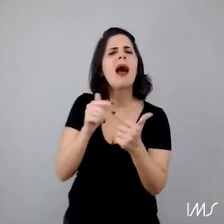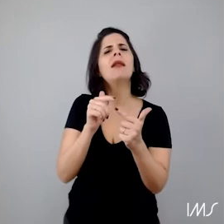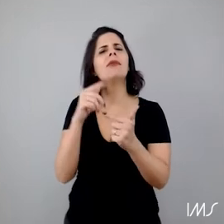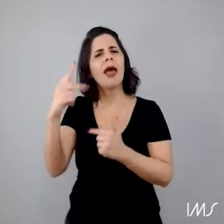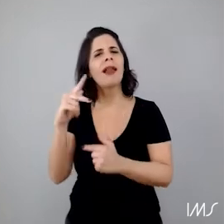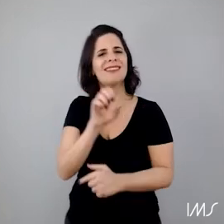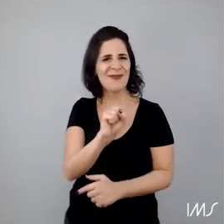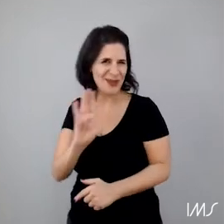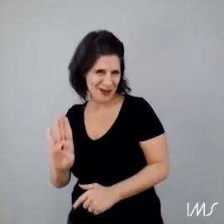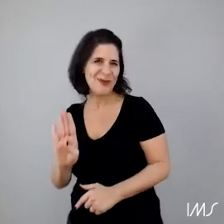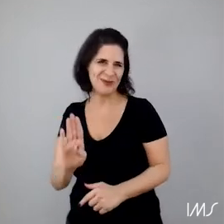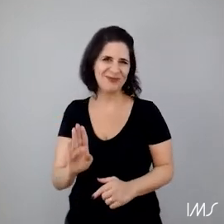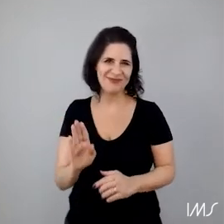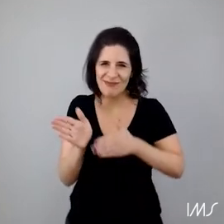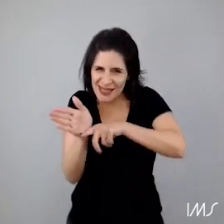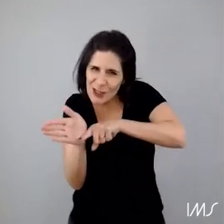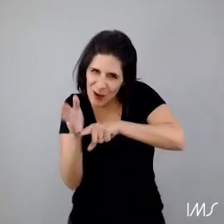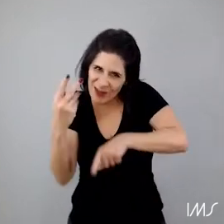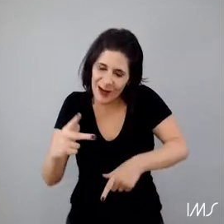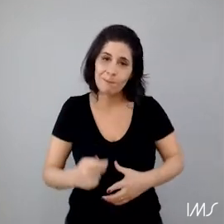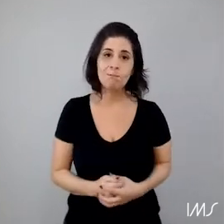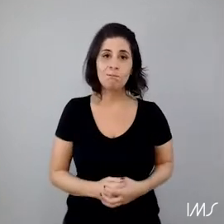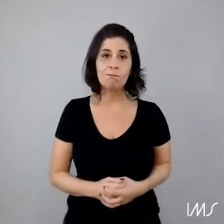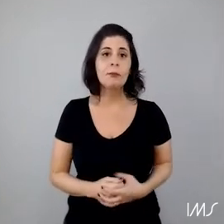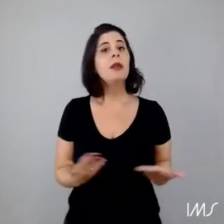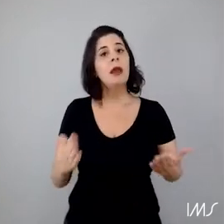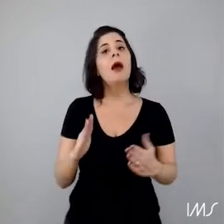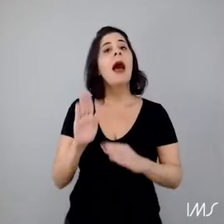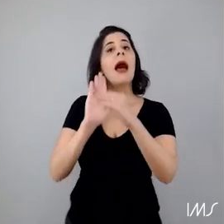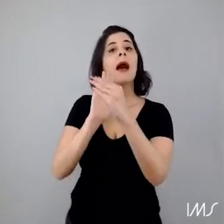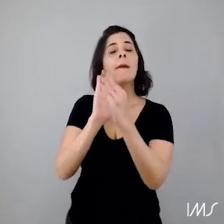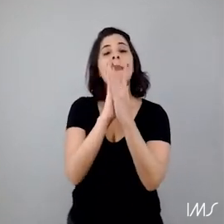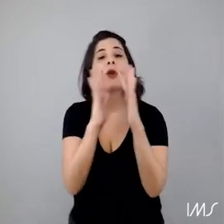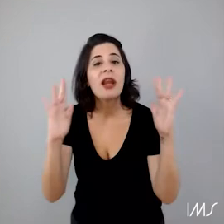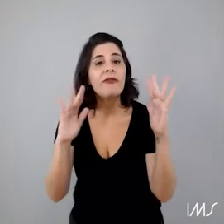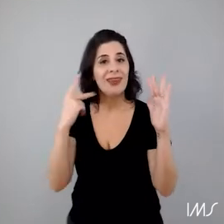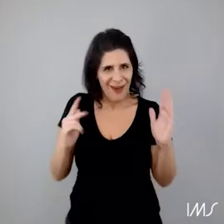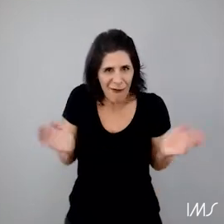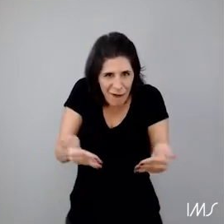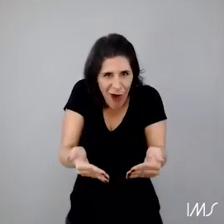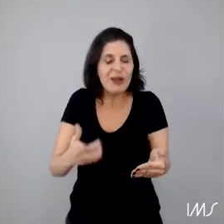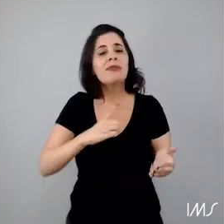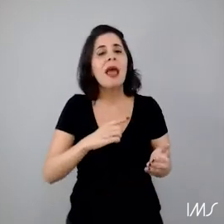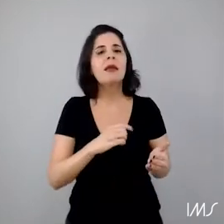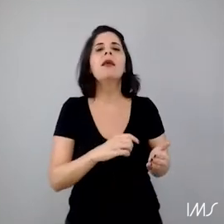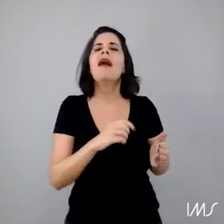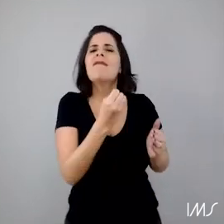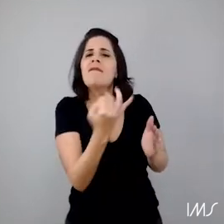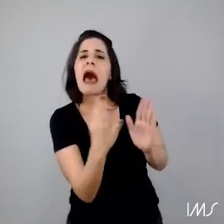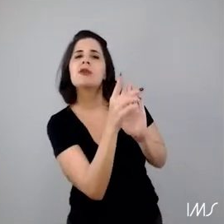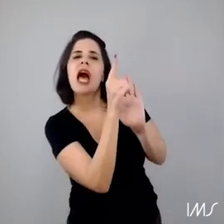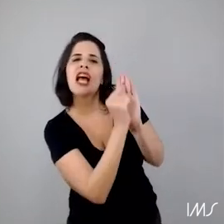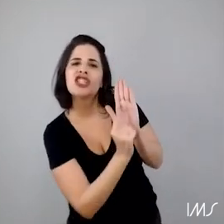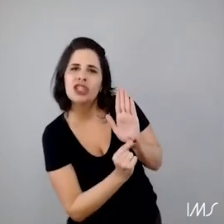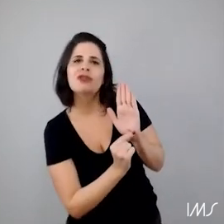Fotográfico de Stefania Abril. Na bibliografia do fórum, disponibilizamos o arquivo com o artigo de conclusão